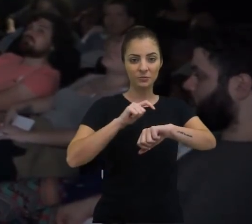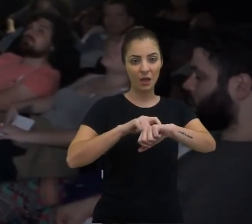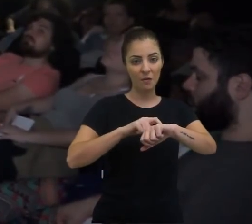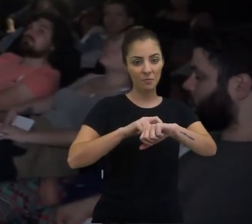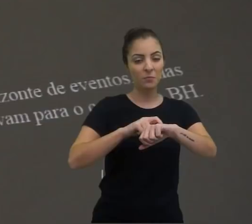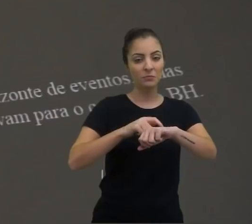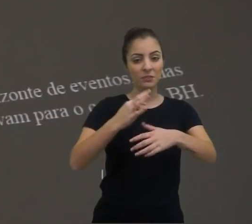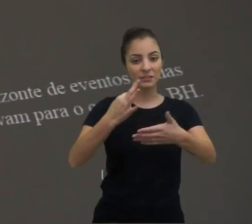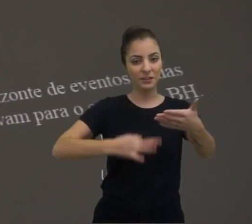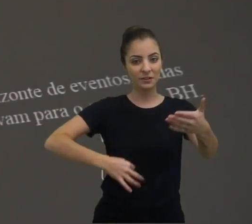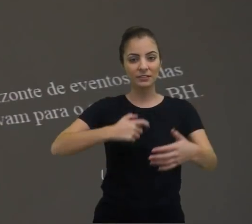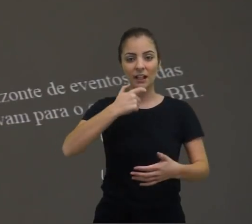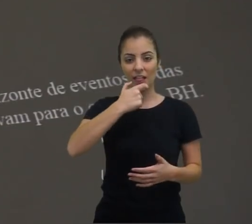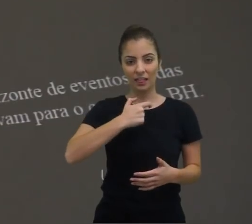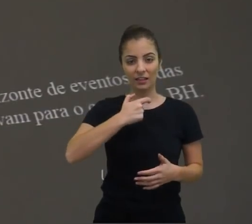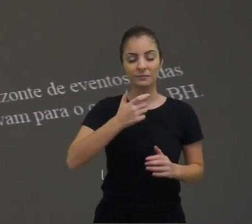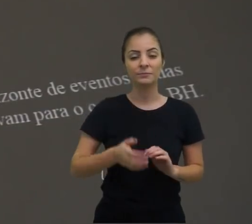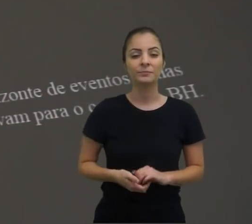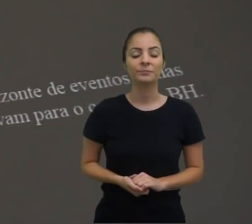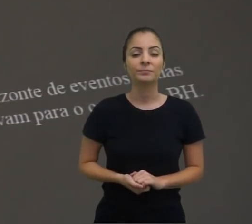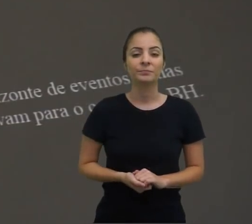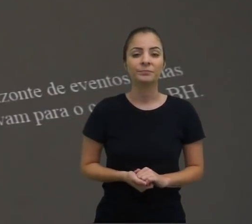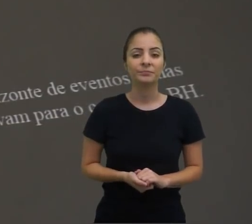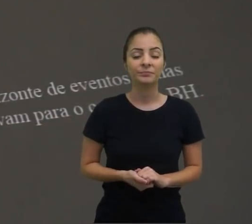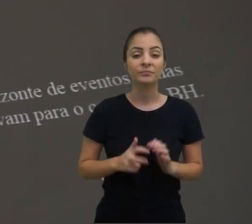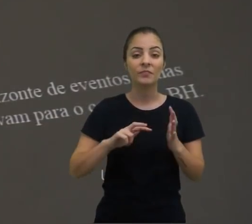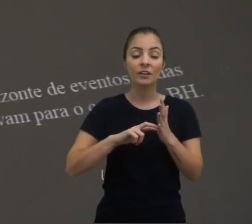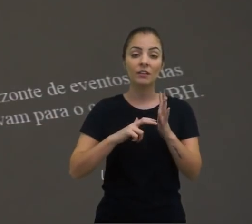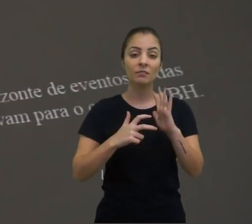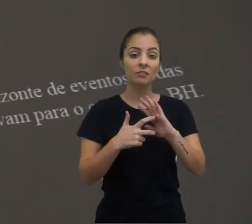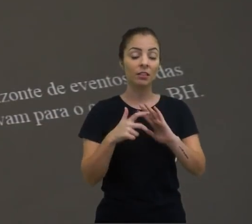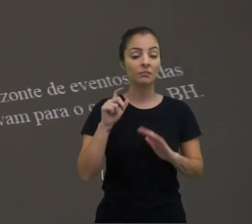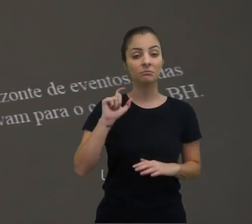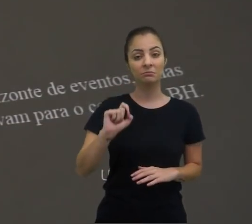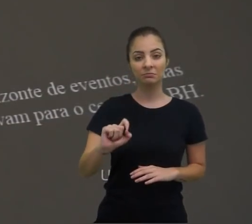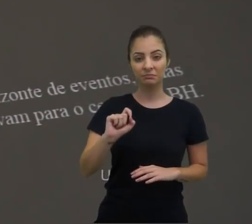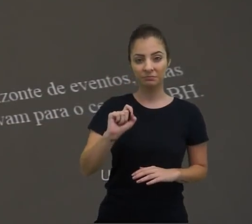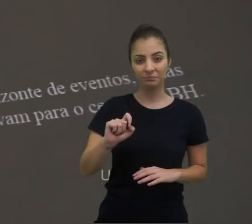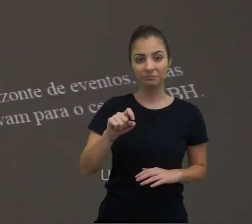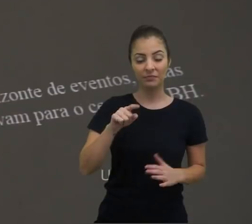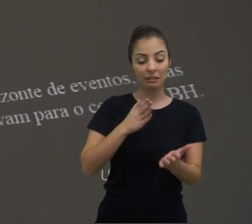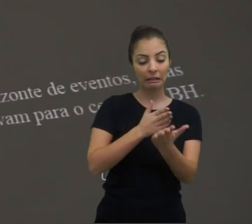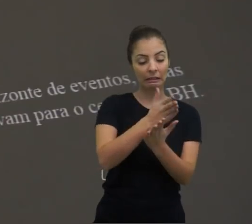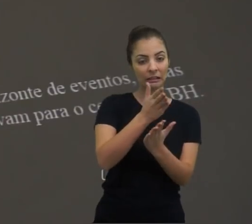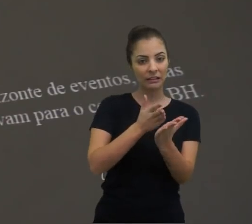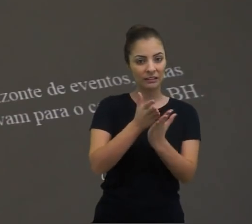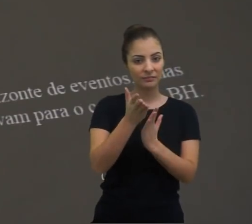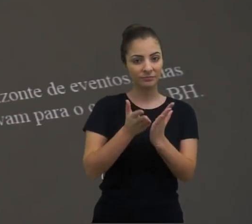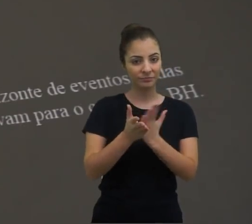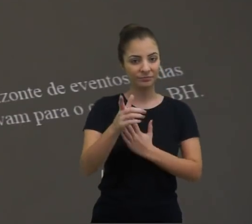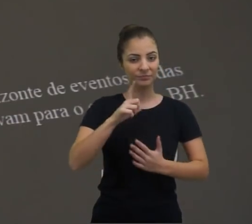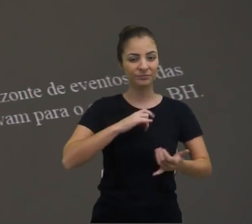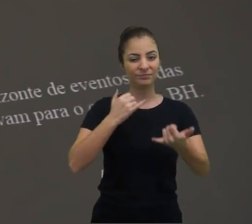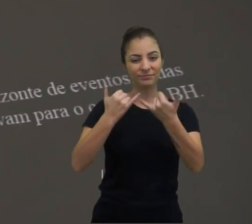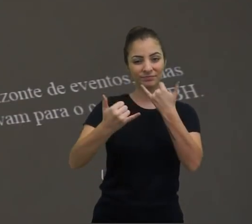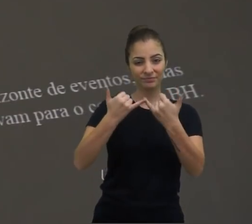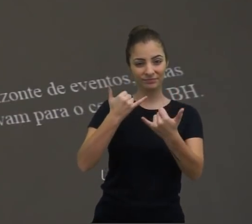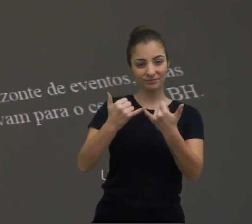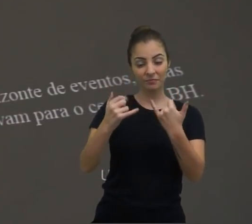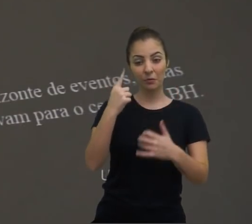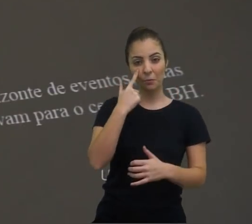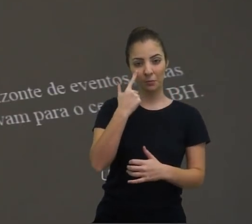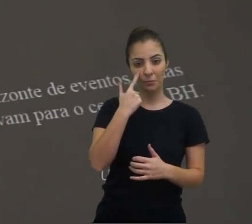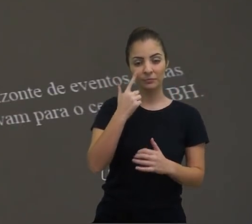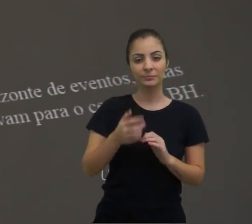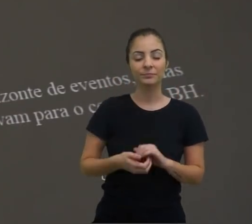geral. O que eu quero dizer então com essa questão das trajetórias? Então aqui tem alguns exemplos. Aqui